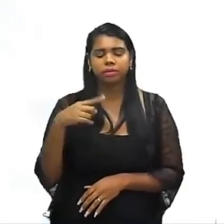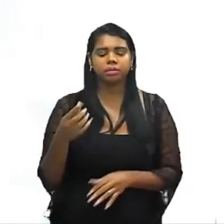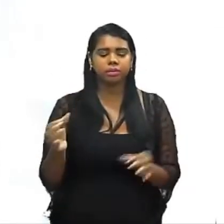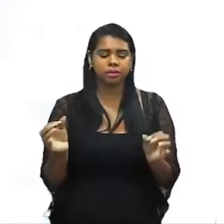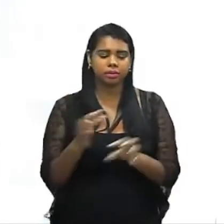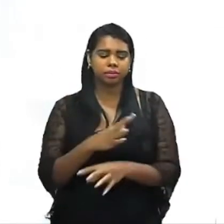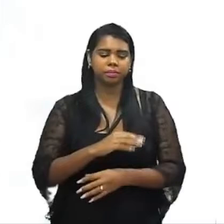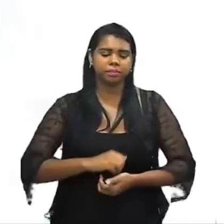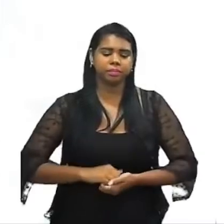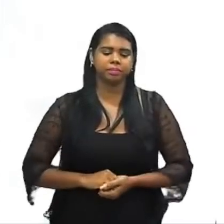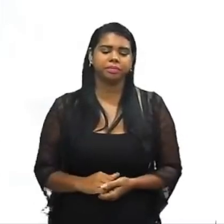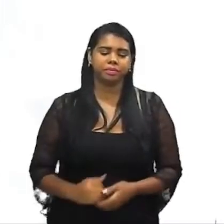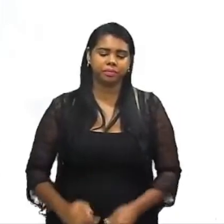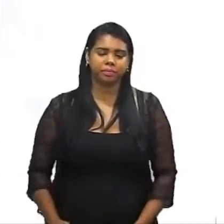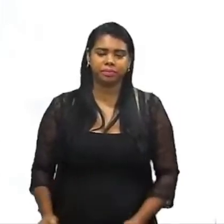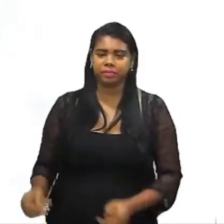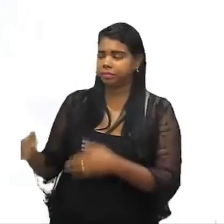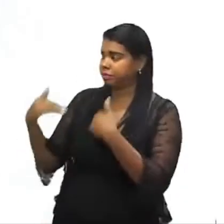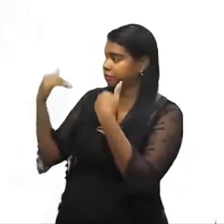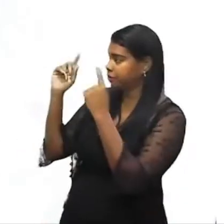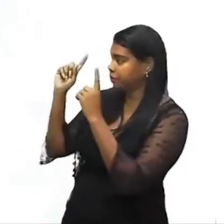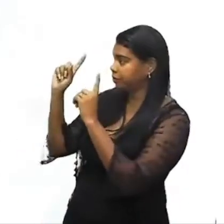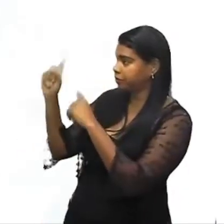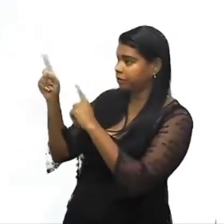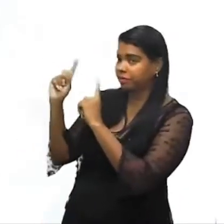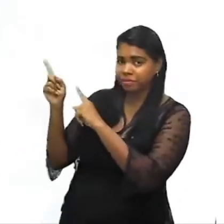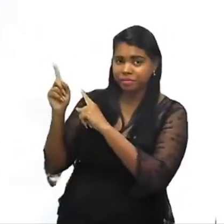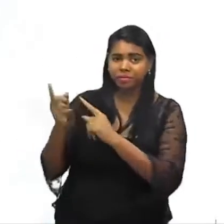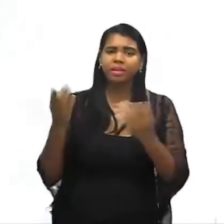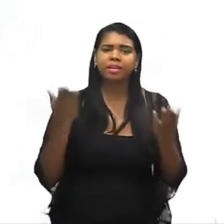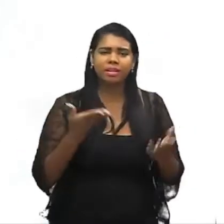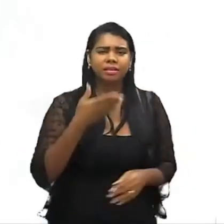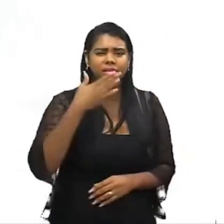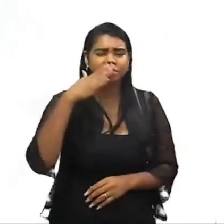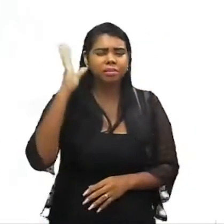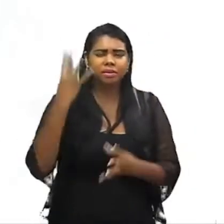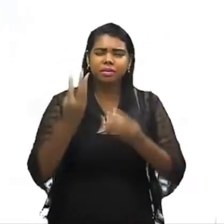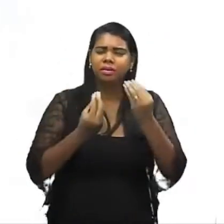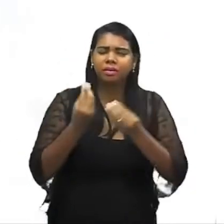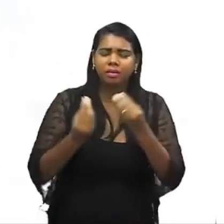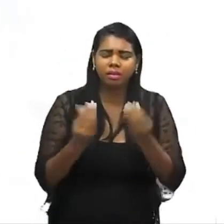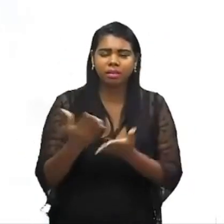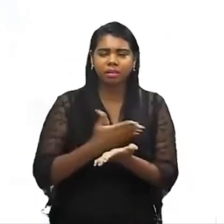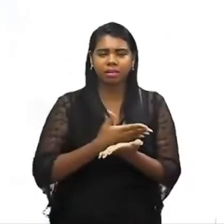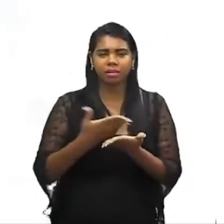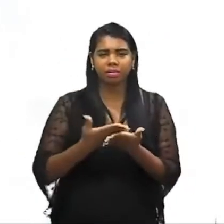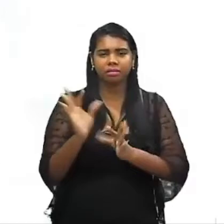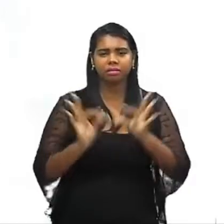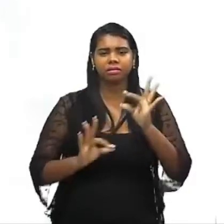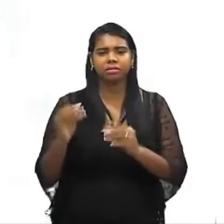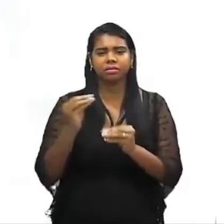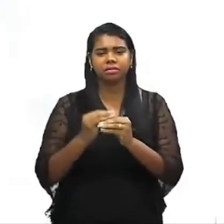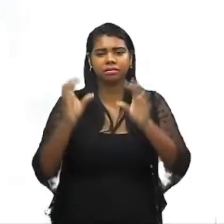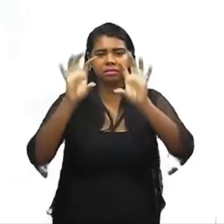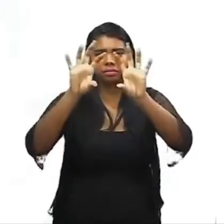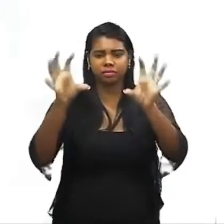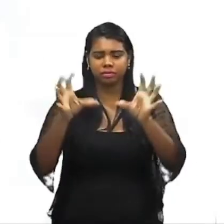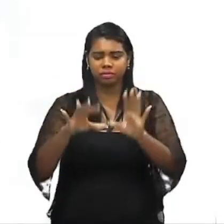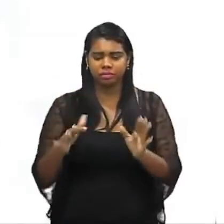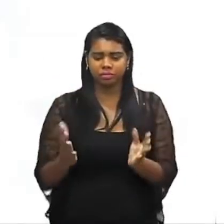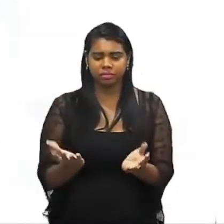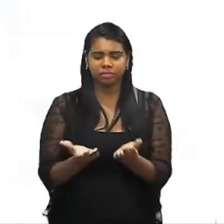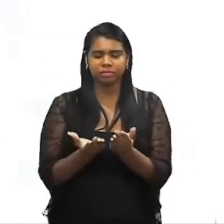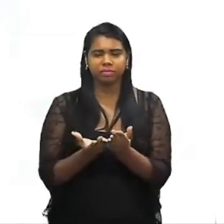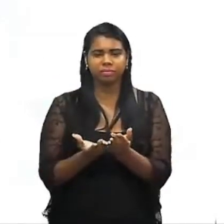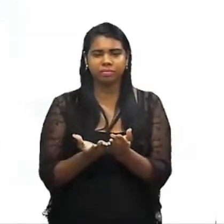o artista, no caso como Abelardo, ele já prevê aquela linha quando ele começa a montar a sua escultura. independente do